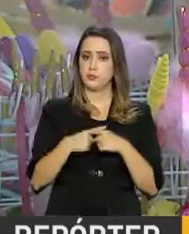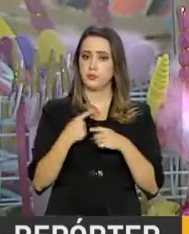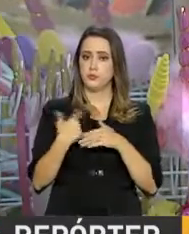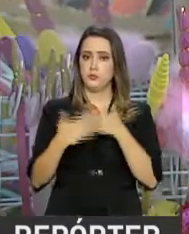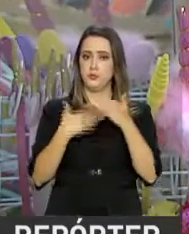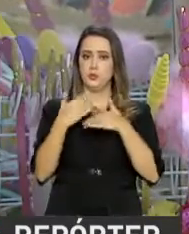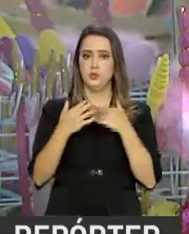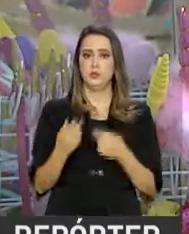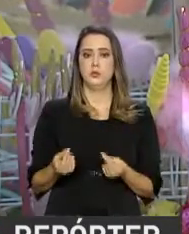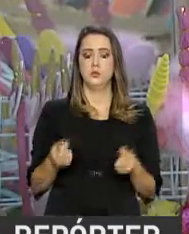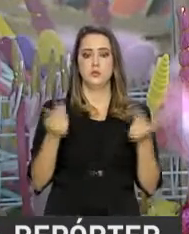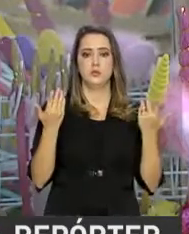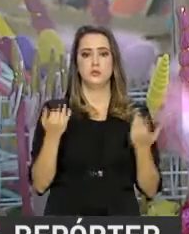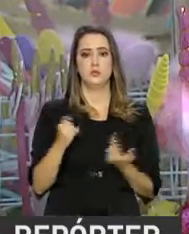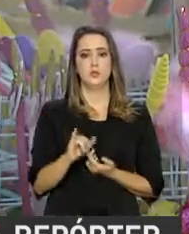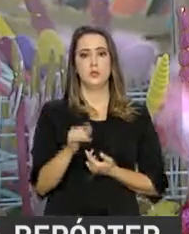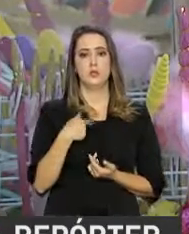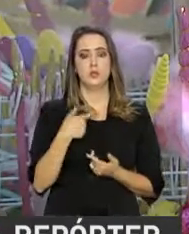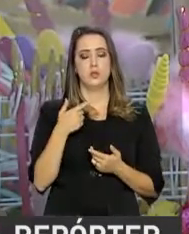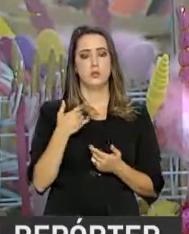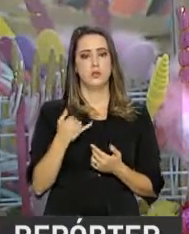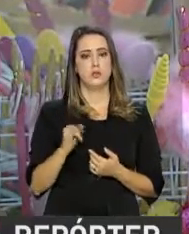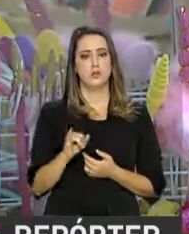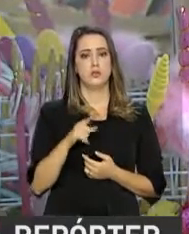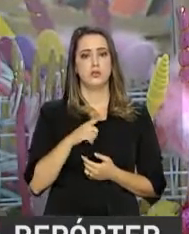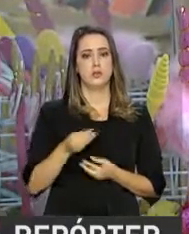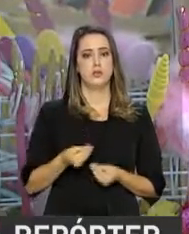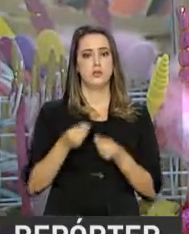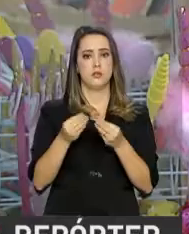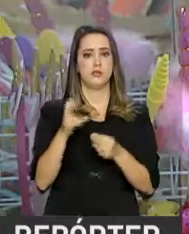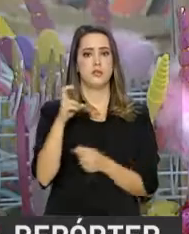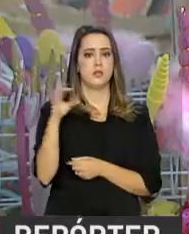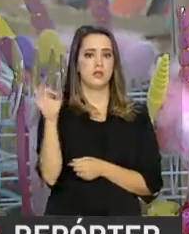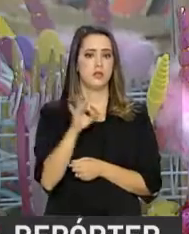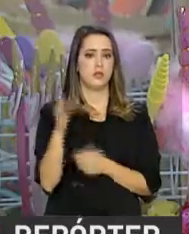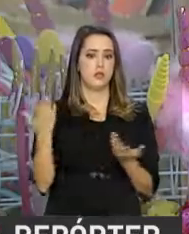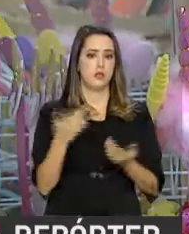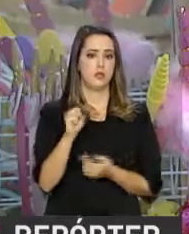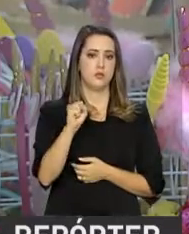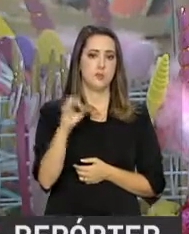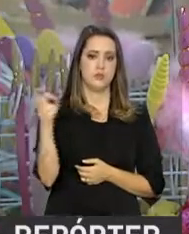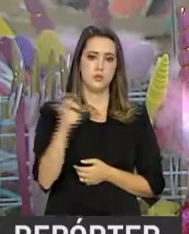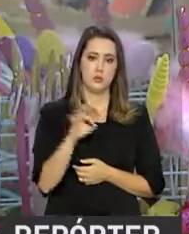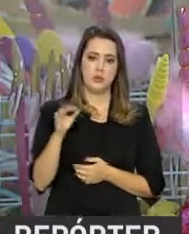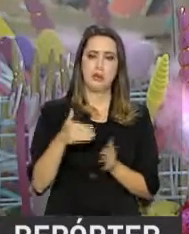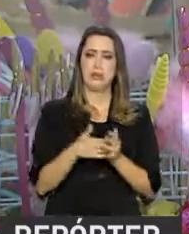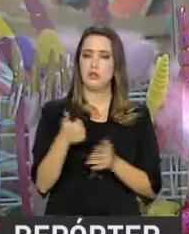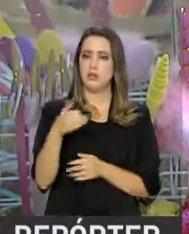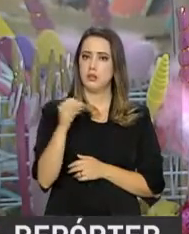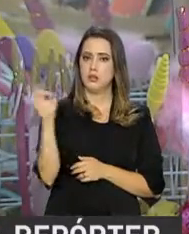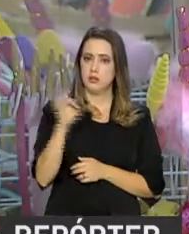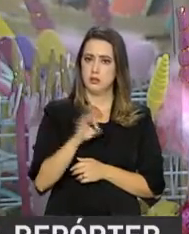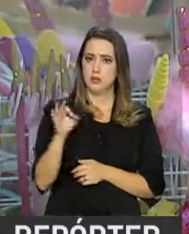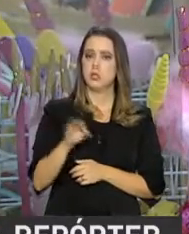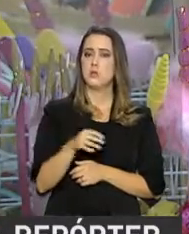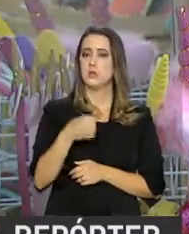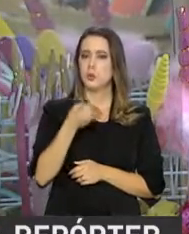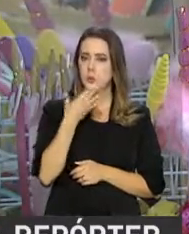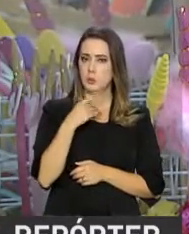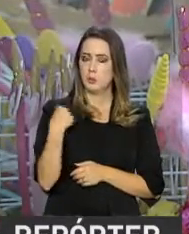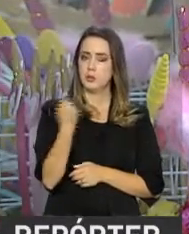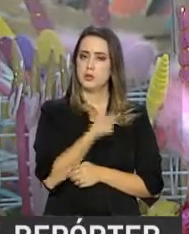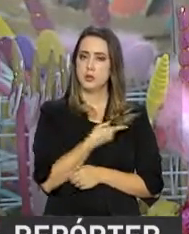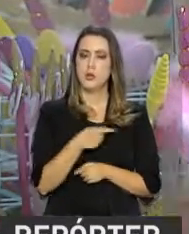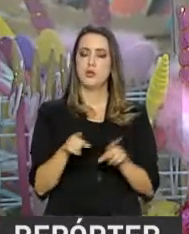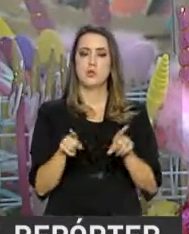desconto nem se eu passo eu dava 5% posso dar 8% a 10% vai ser positivo sim pra